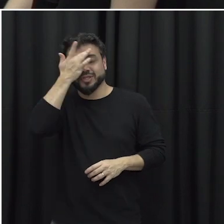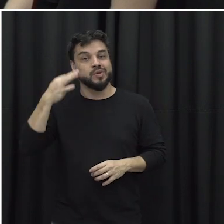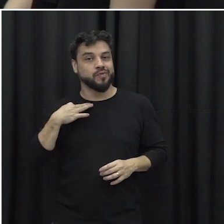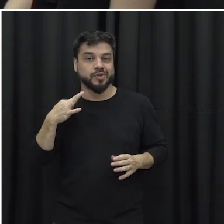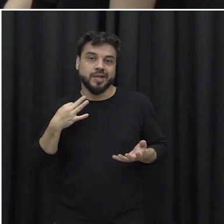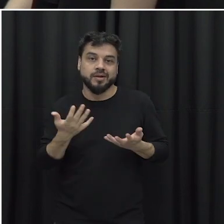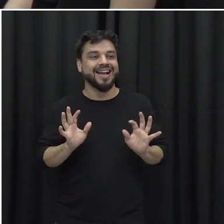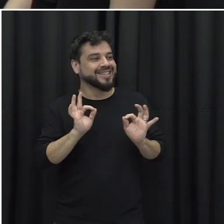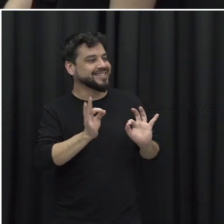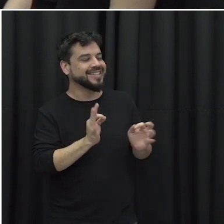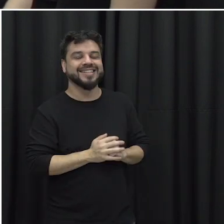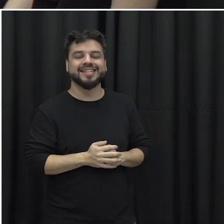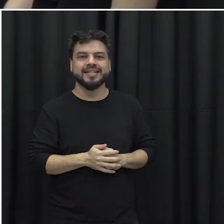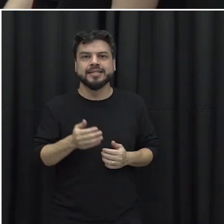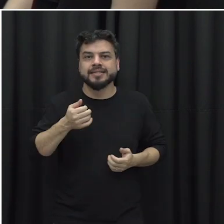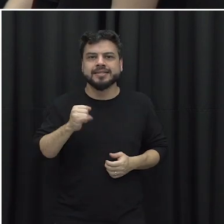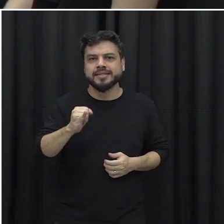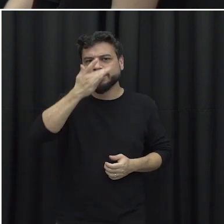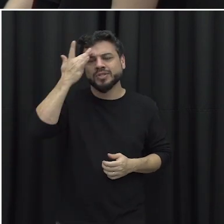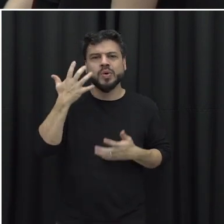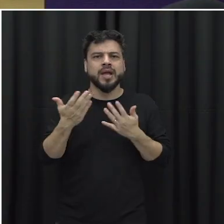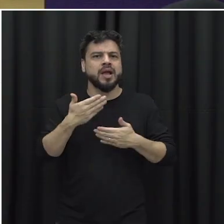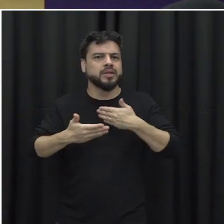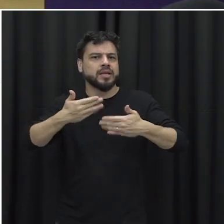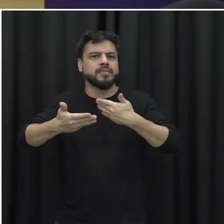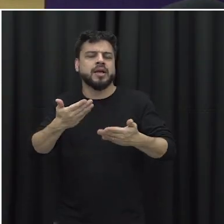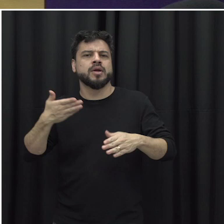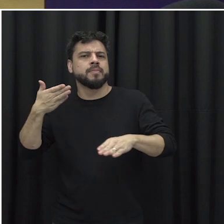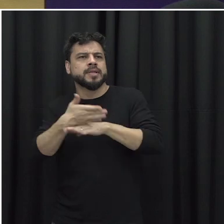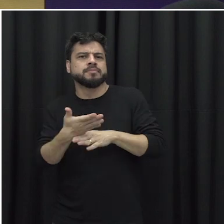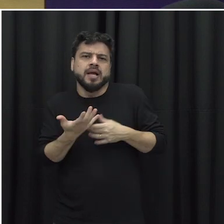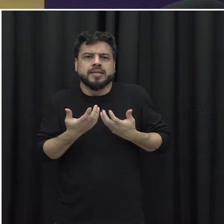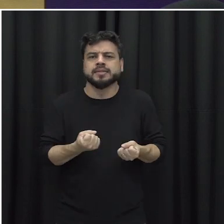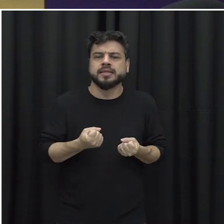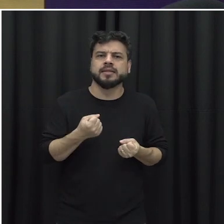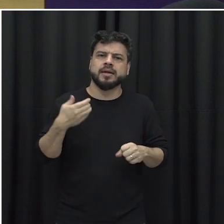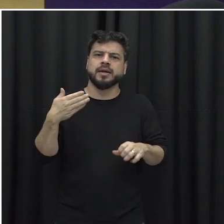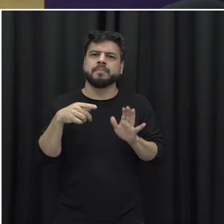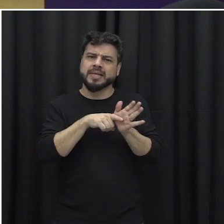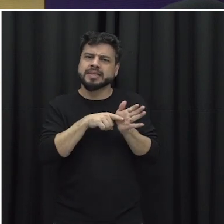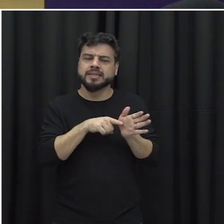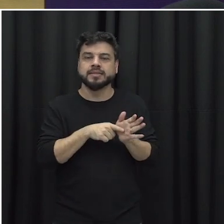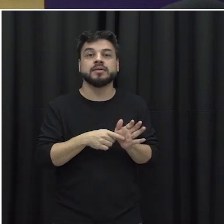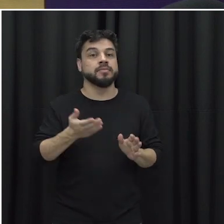iniciar um tratamento ou quiser fazer parte da pesquisa, porque algum tempo atrás a gente entrevistou o professor